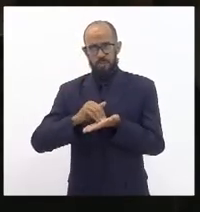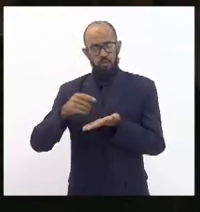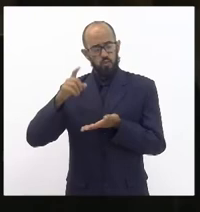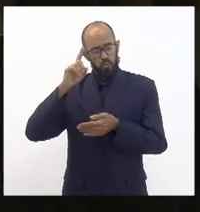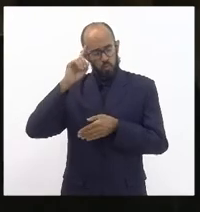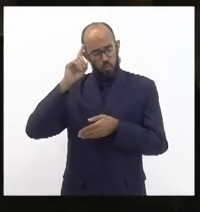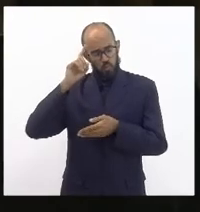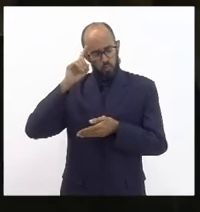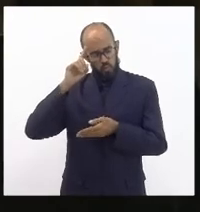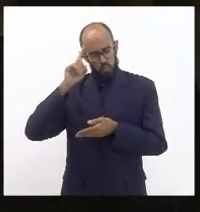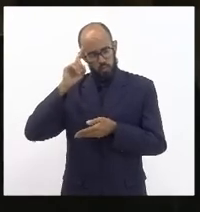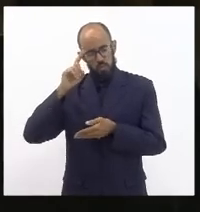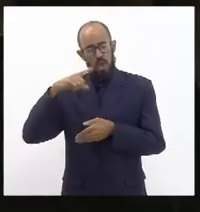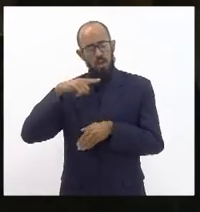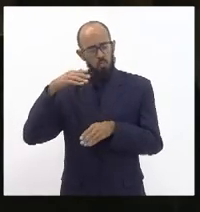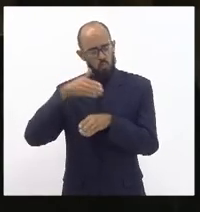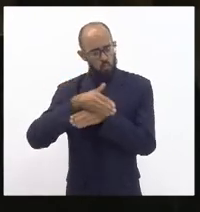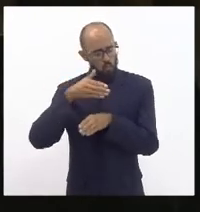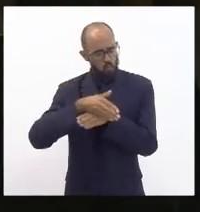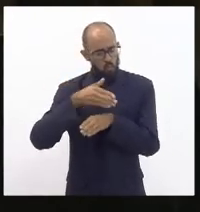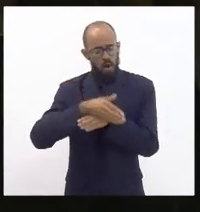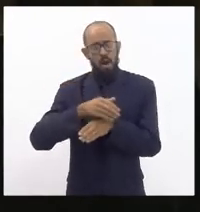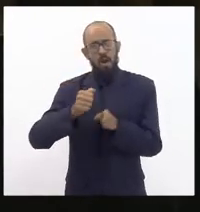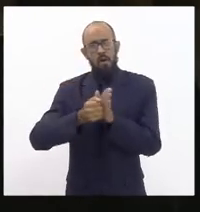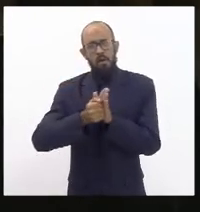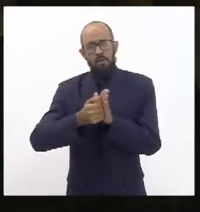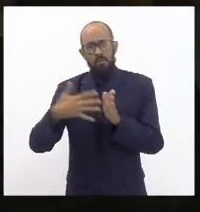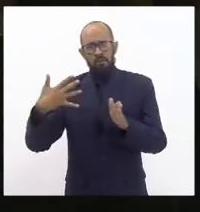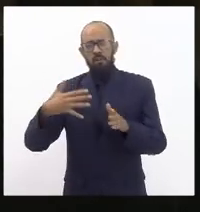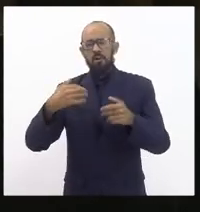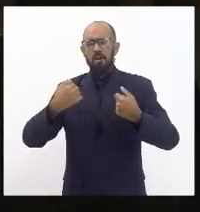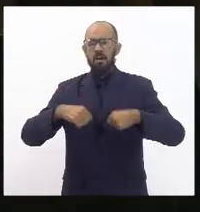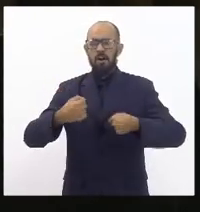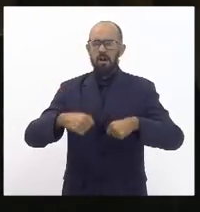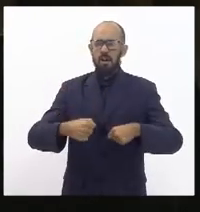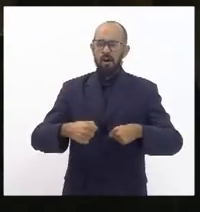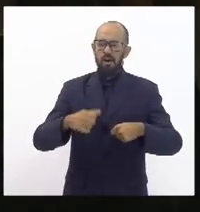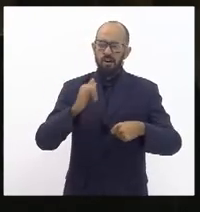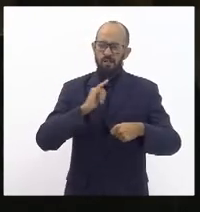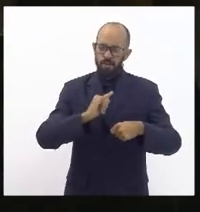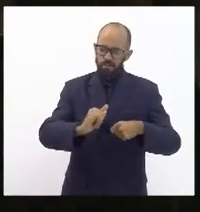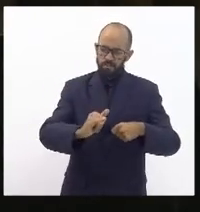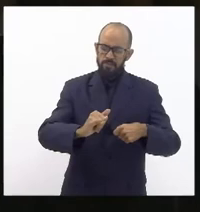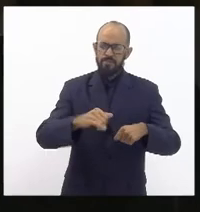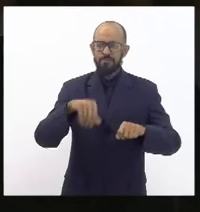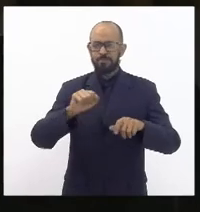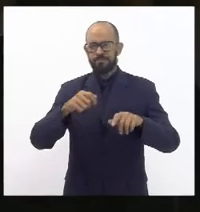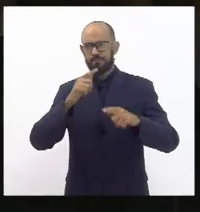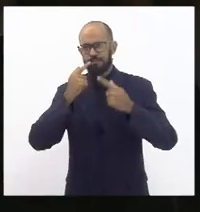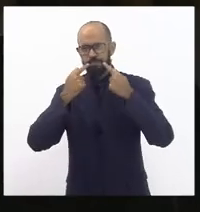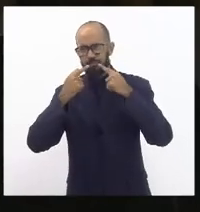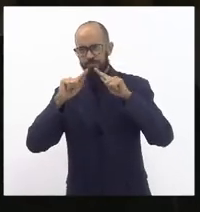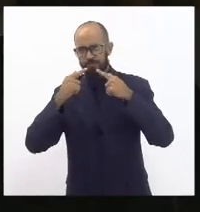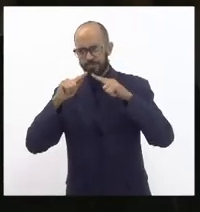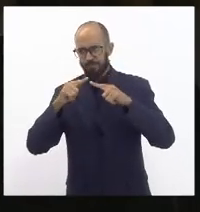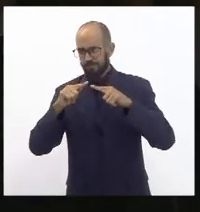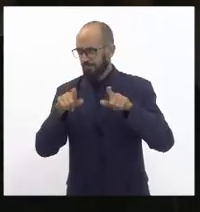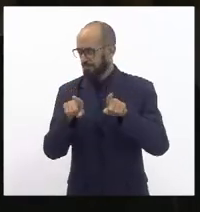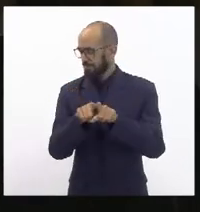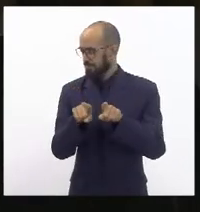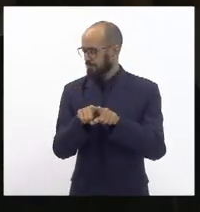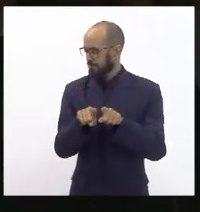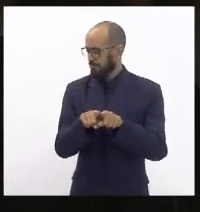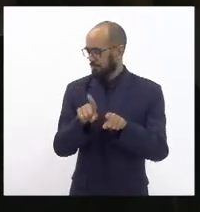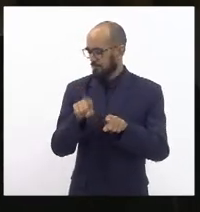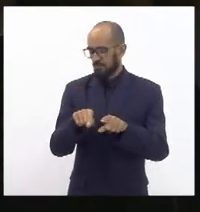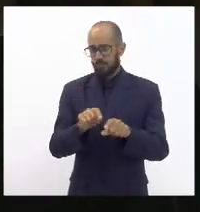diariamente uma quantidade significativa de demandas de denúncias de reclamações e isso